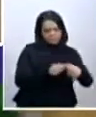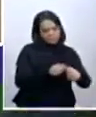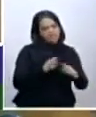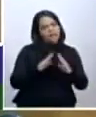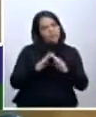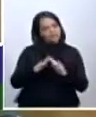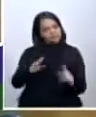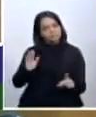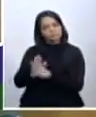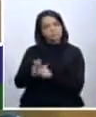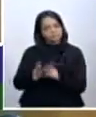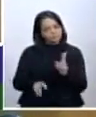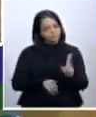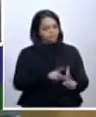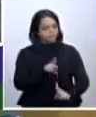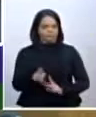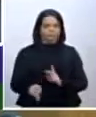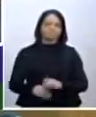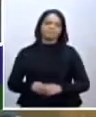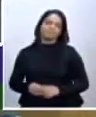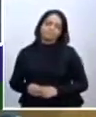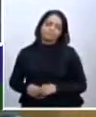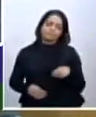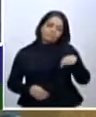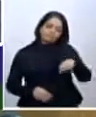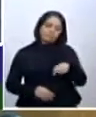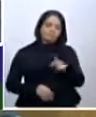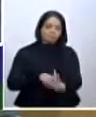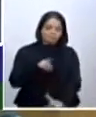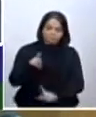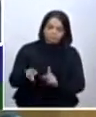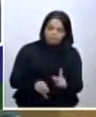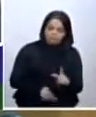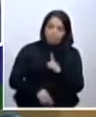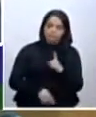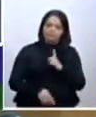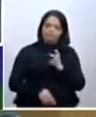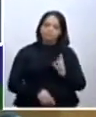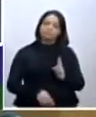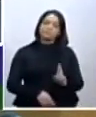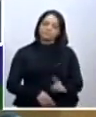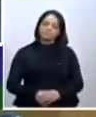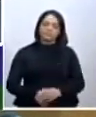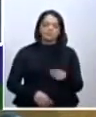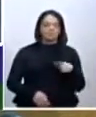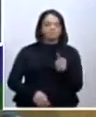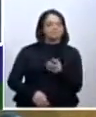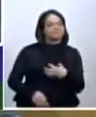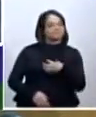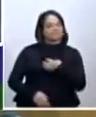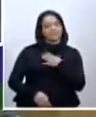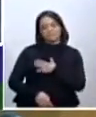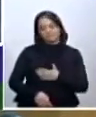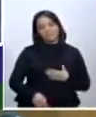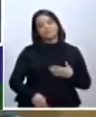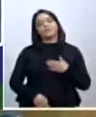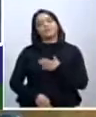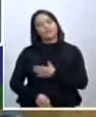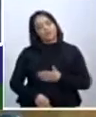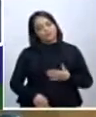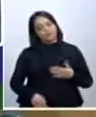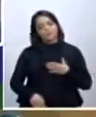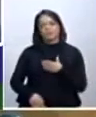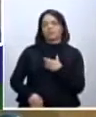do povo, né? Então, aqui o povo está por representado. Então, assim, para nós é uma honra a gente